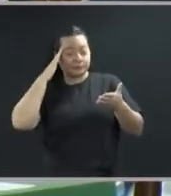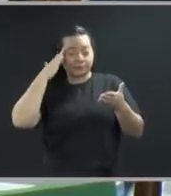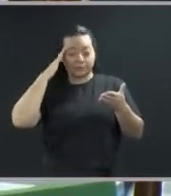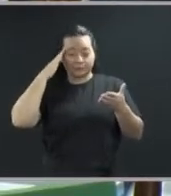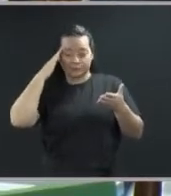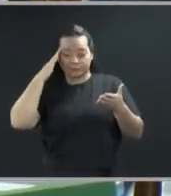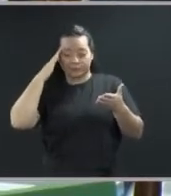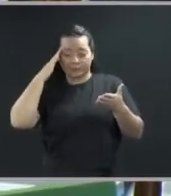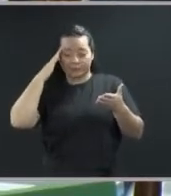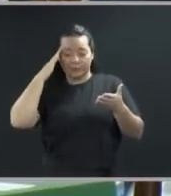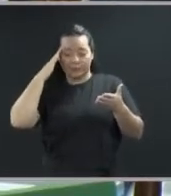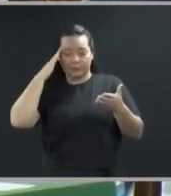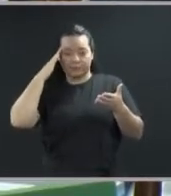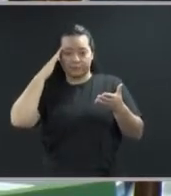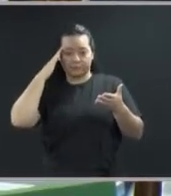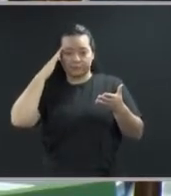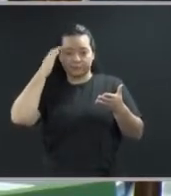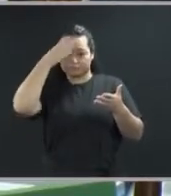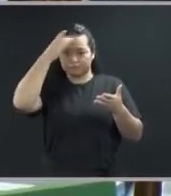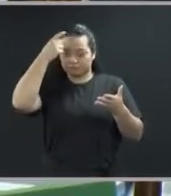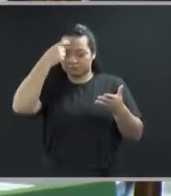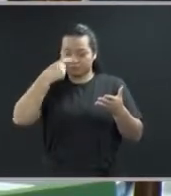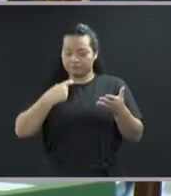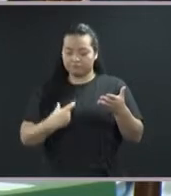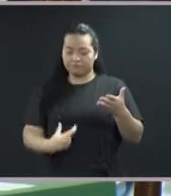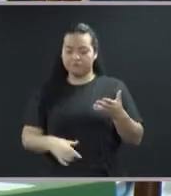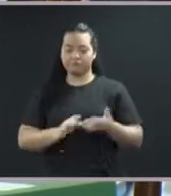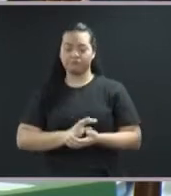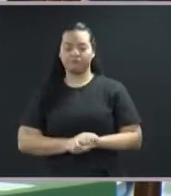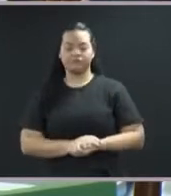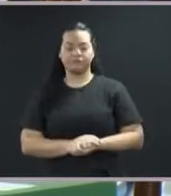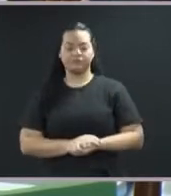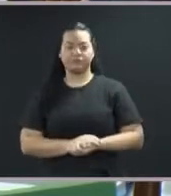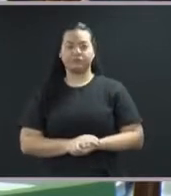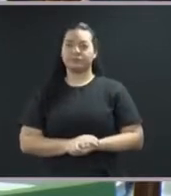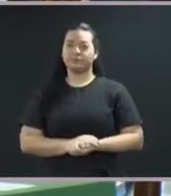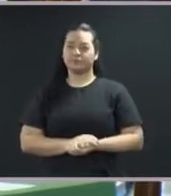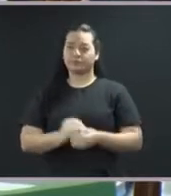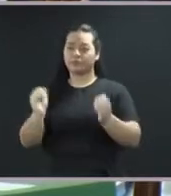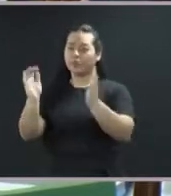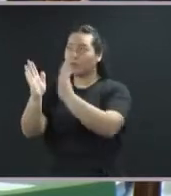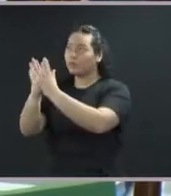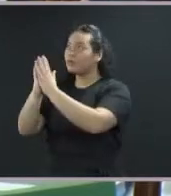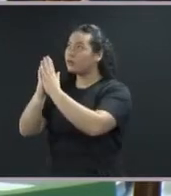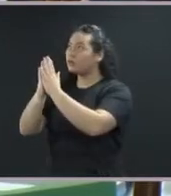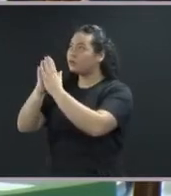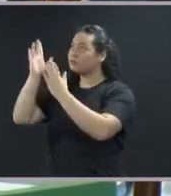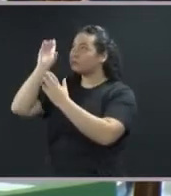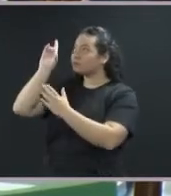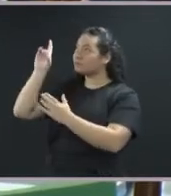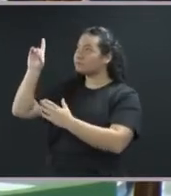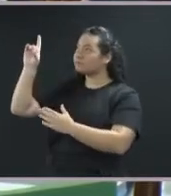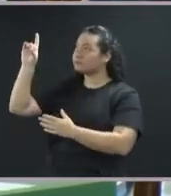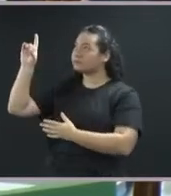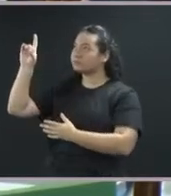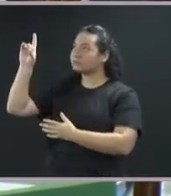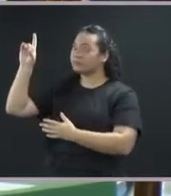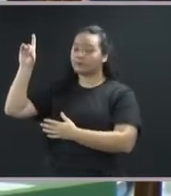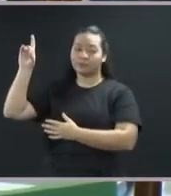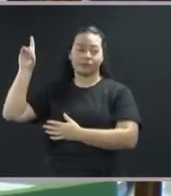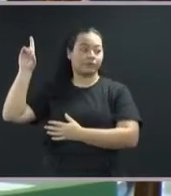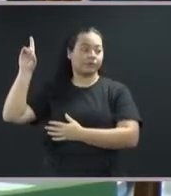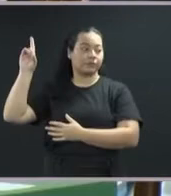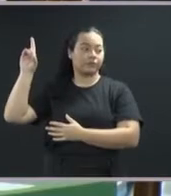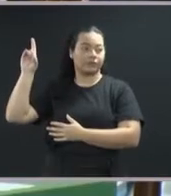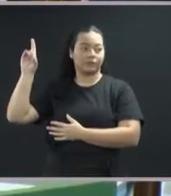irmã, está tomando a decisão, a diretoria, a presidência da igreja separa o homem, a mulher,